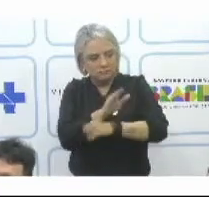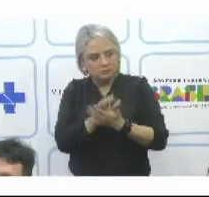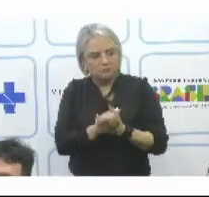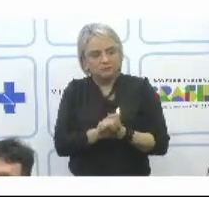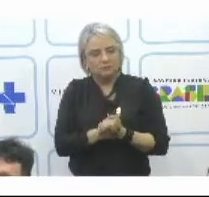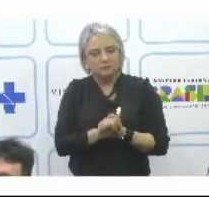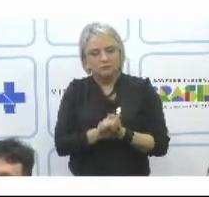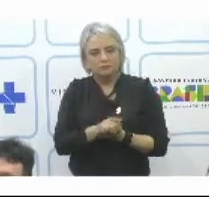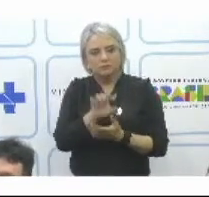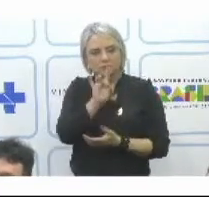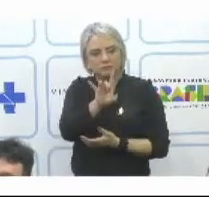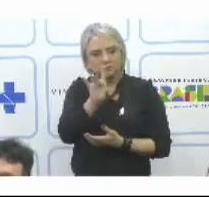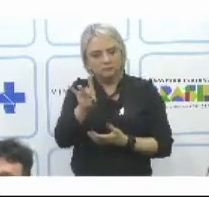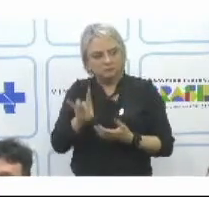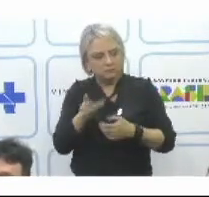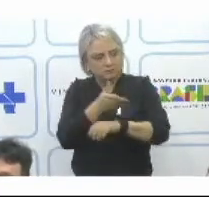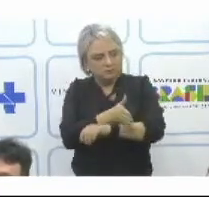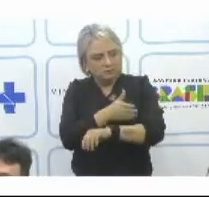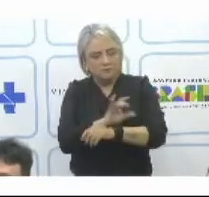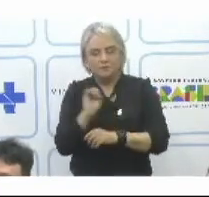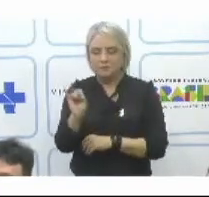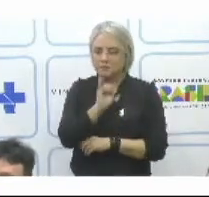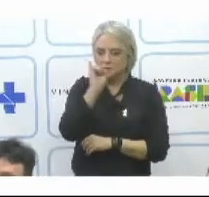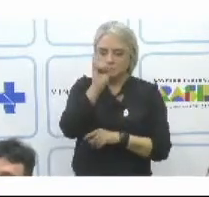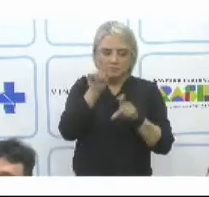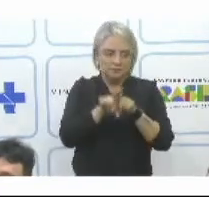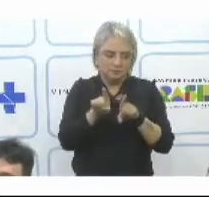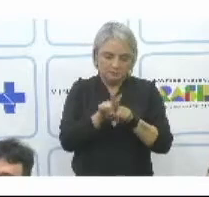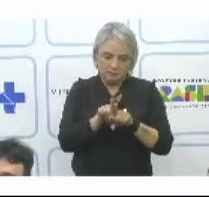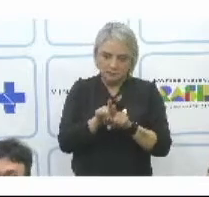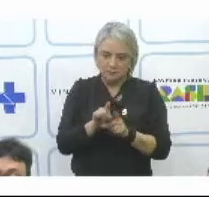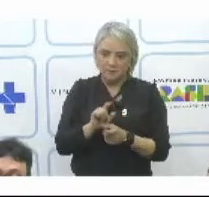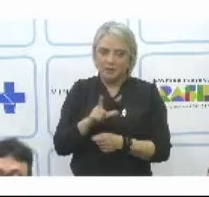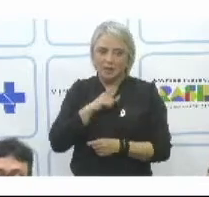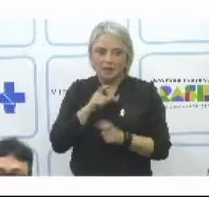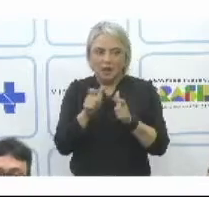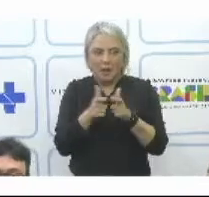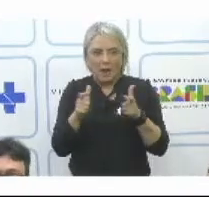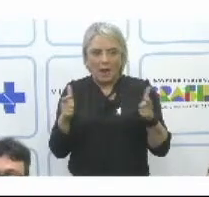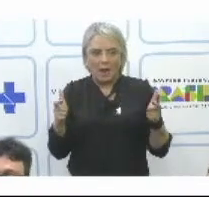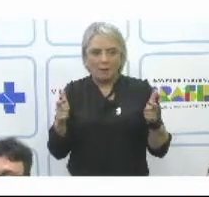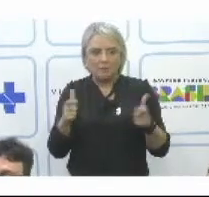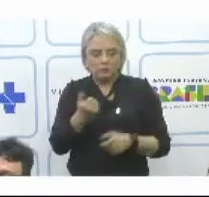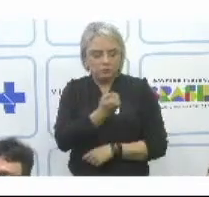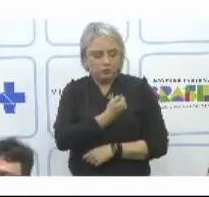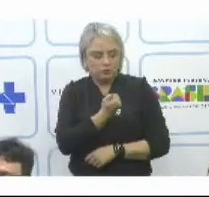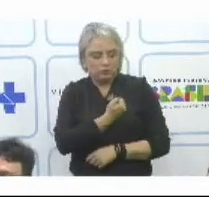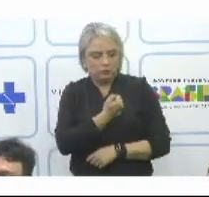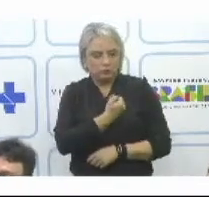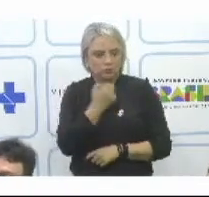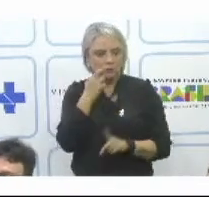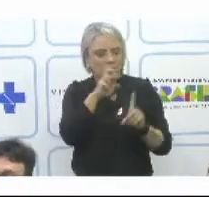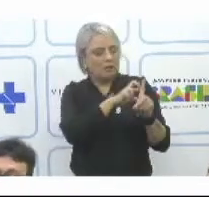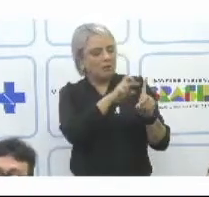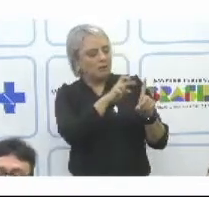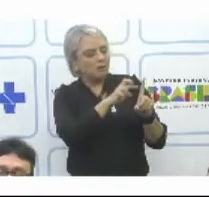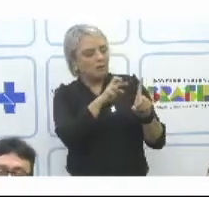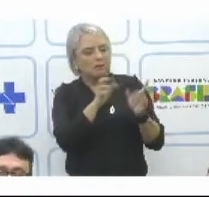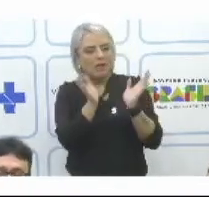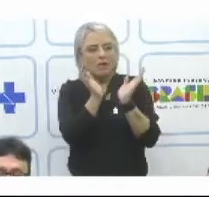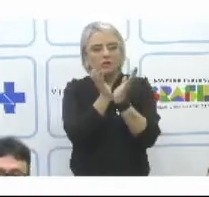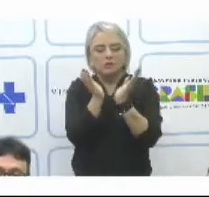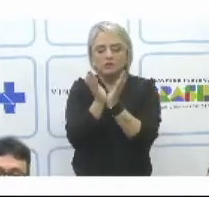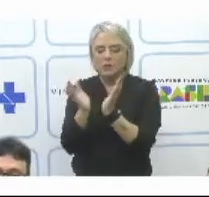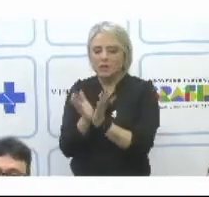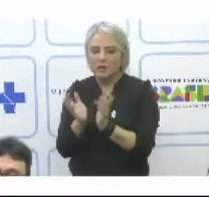contando, né, cada um dos procedimentos. Importante também dizer que a gente tem uma ampliação do número, né, na atenção primária, de equipes